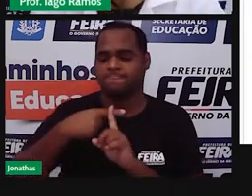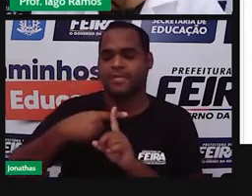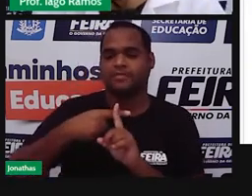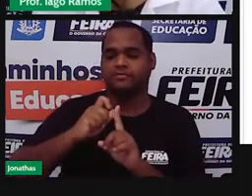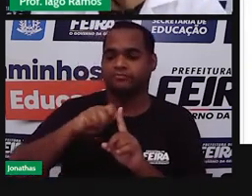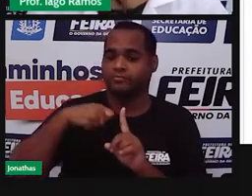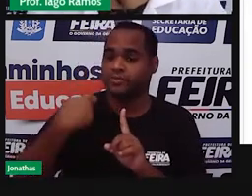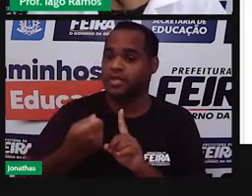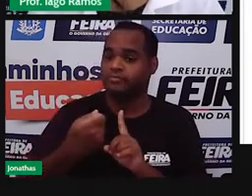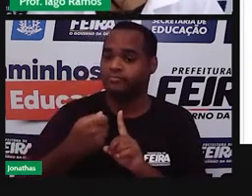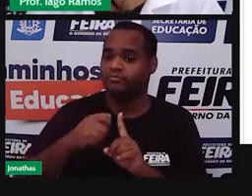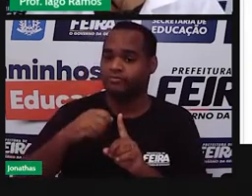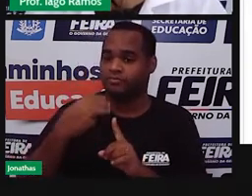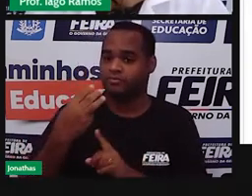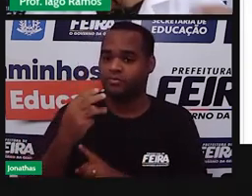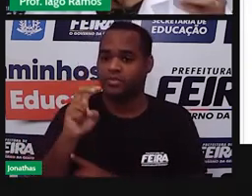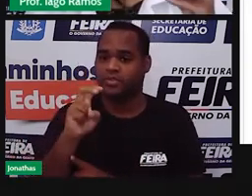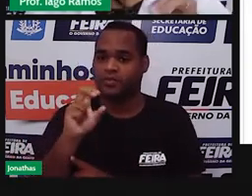de somar